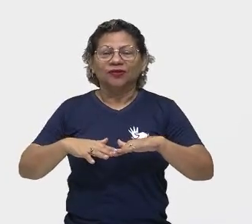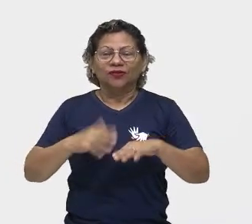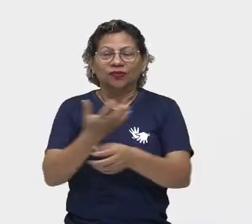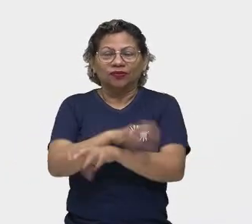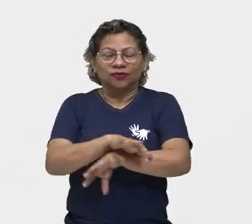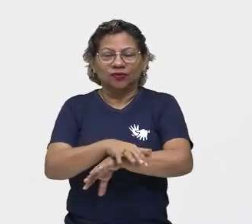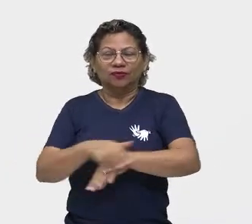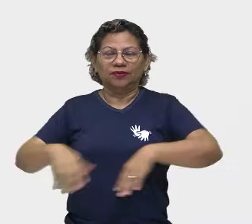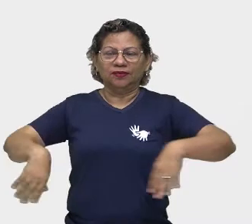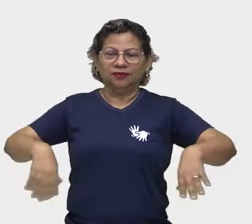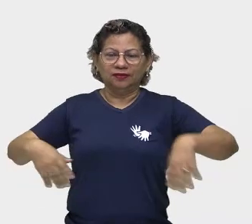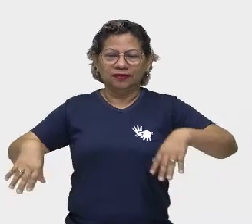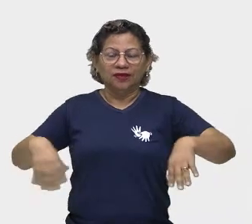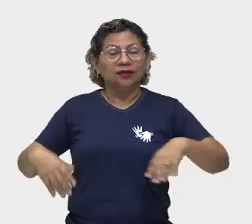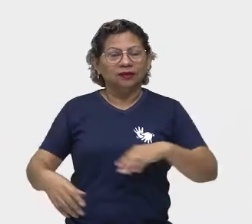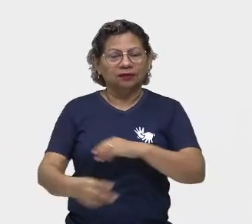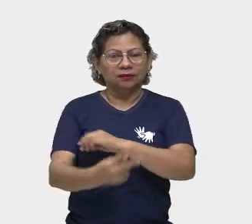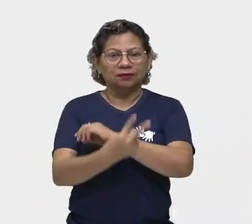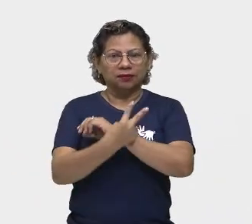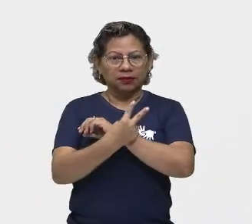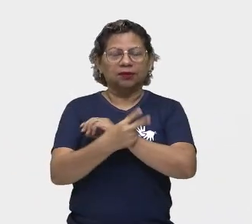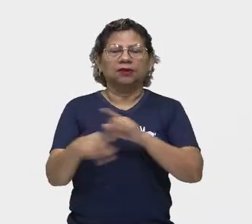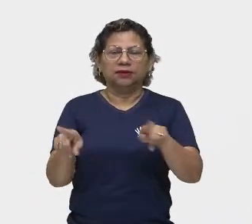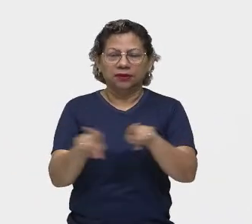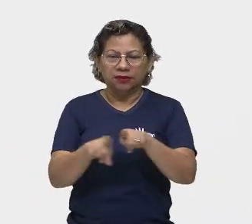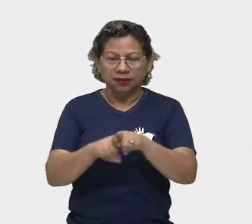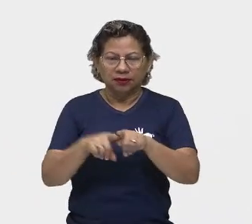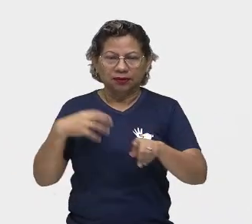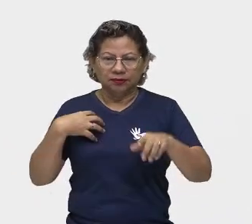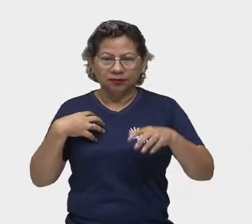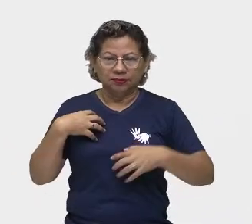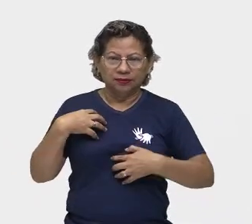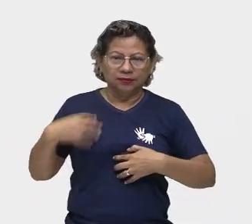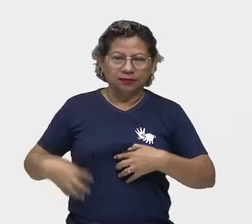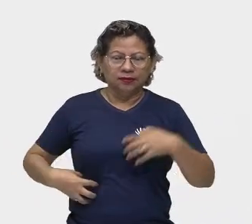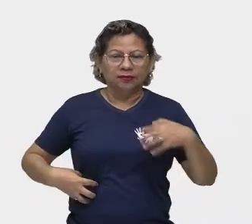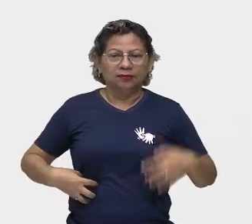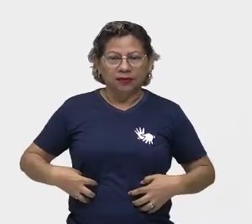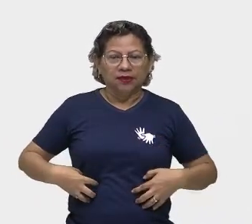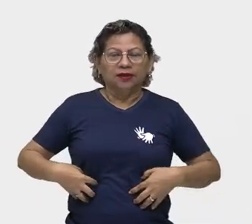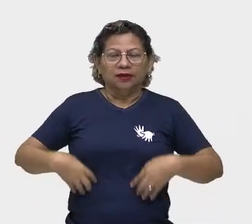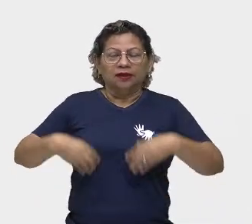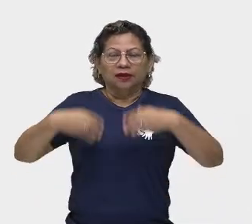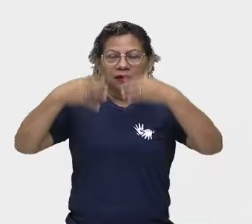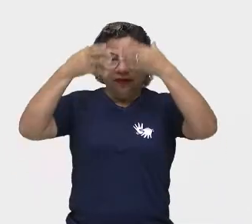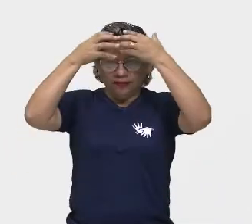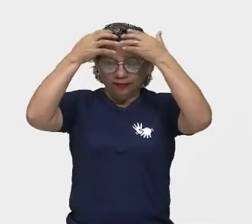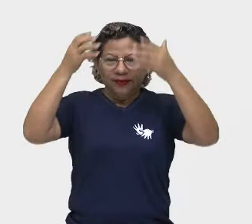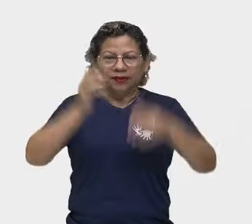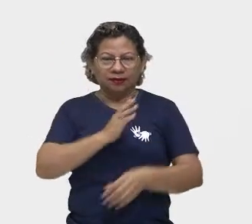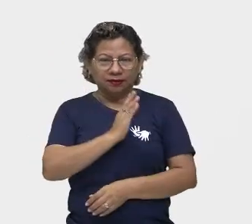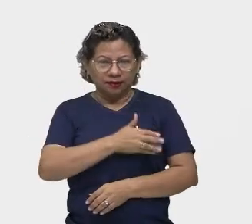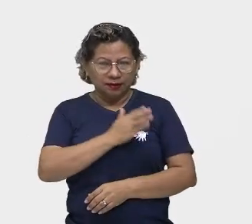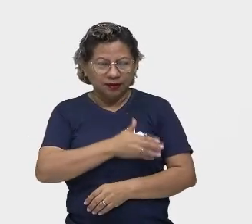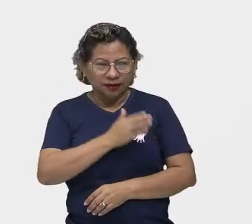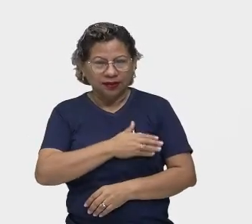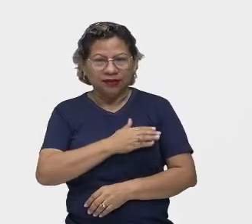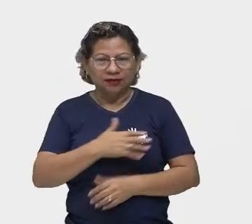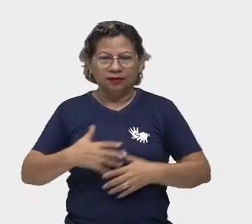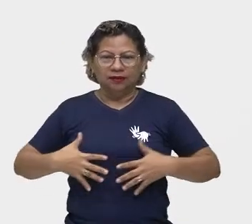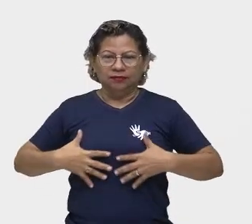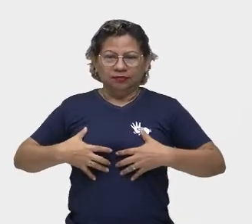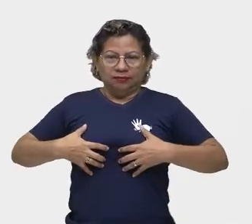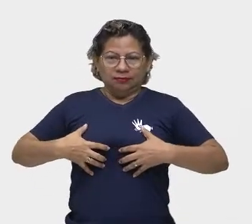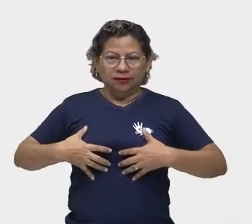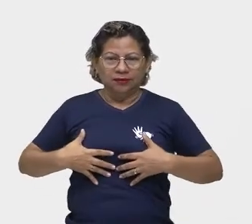essa sustentação para o nosso corpo ele também protege de órgãos como cérebro pulmão e não e vasos sanguíneos tá